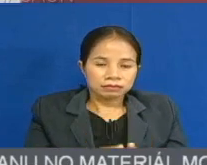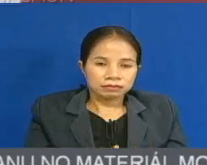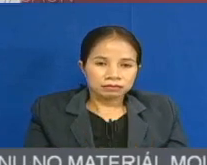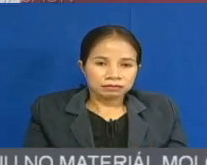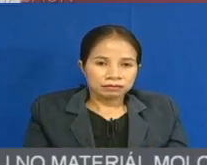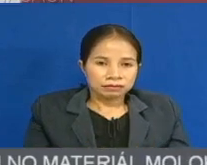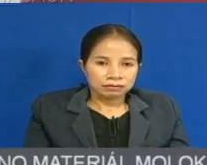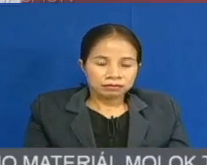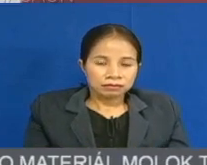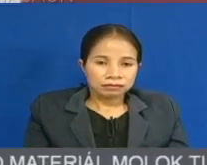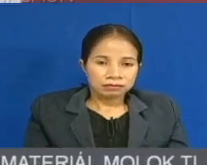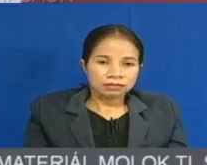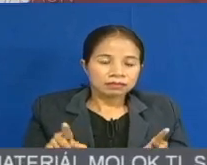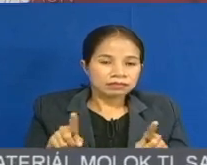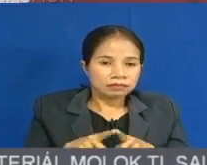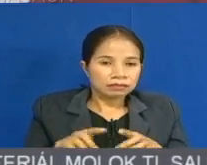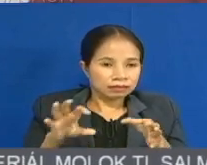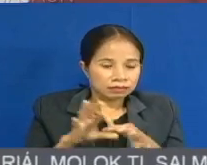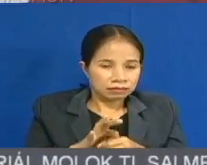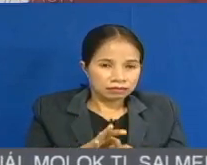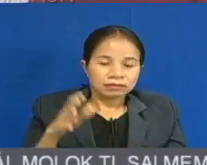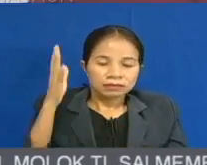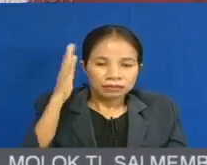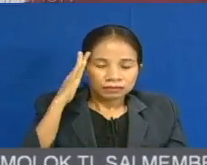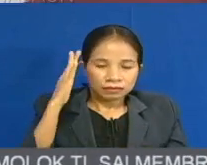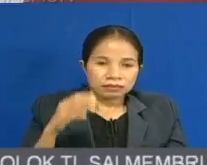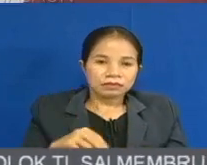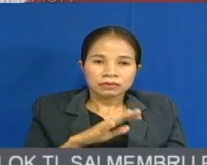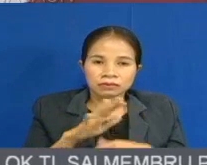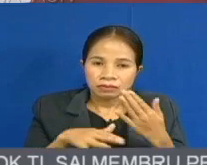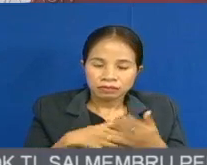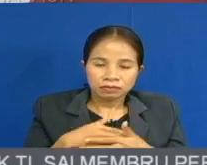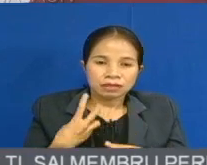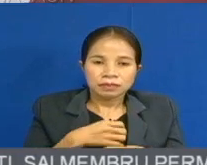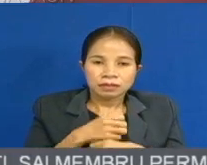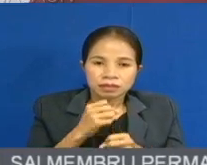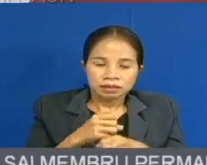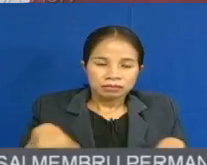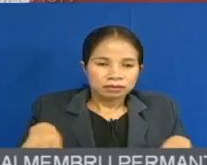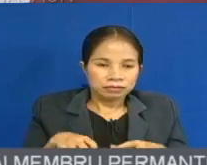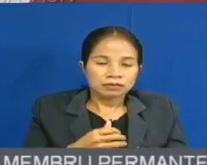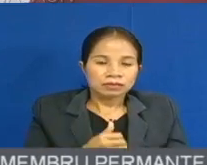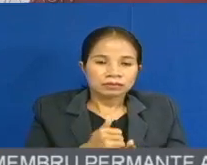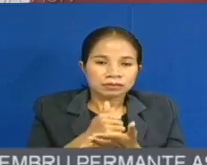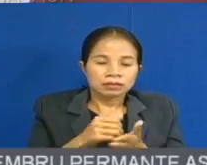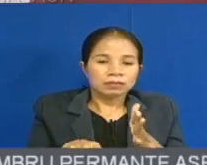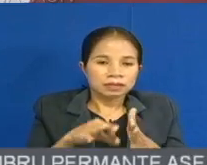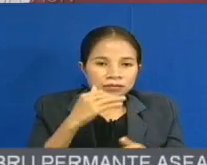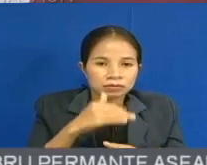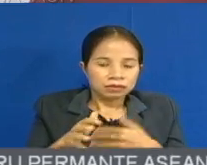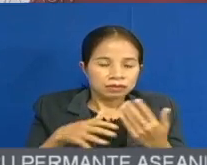trimestre, orçamento para o até ne cata, mesmo todo a minha aluna, serviço, atendimento na beita reta, progresso na